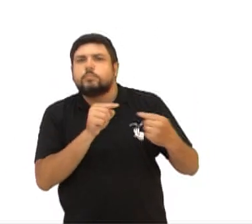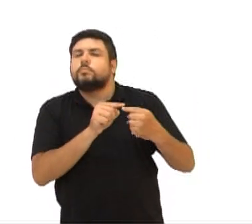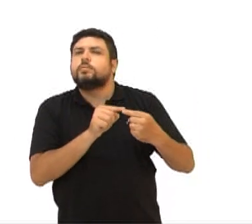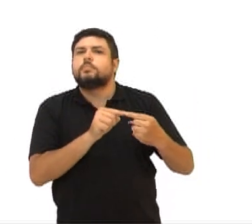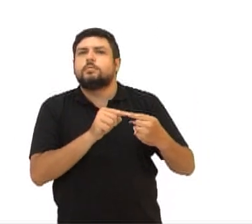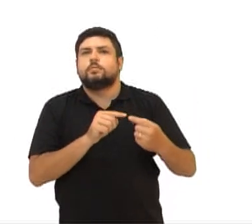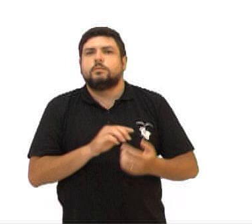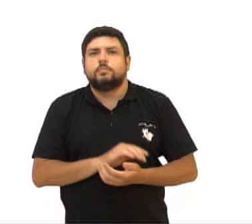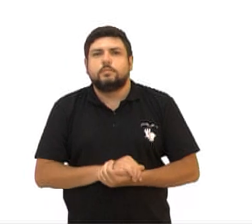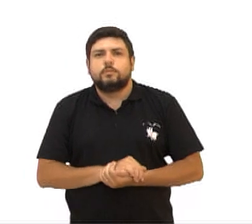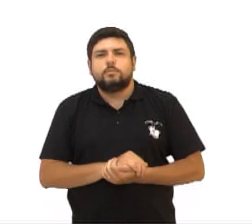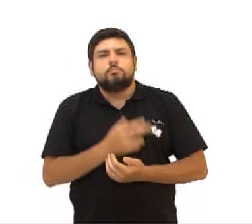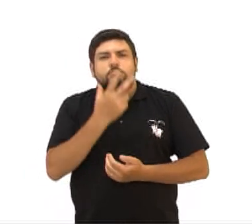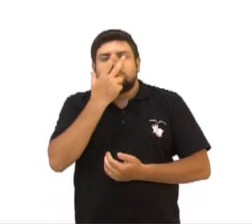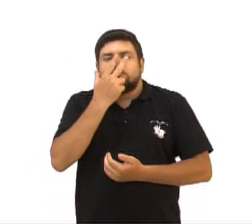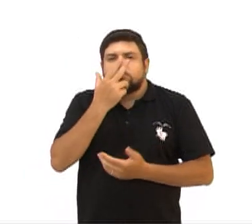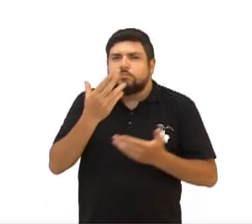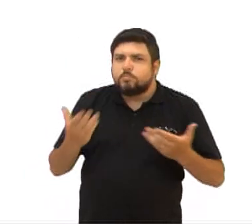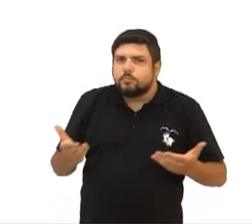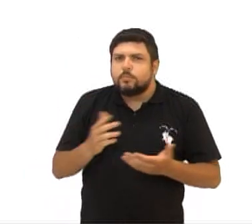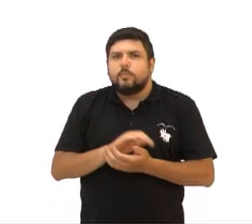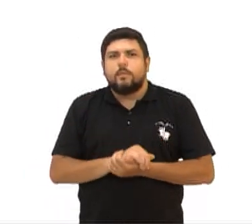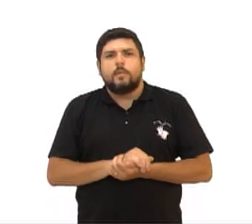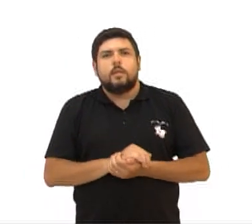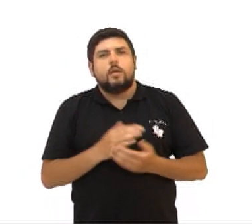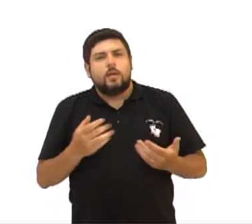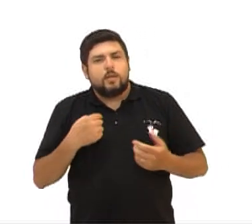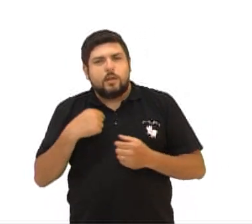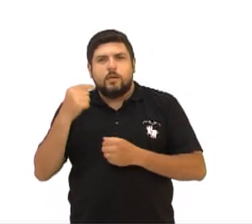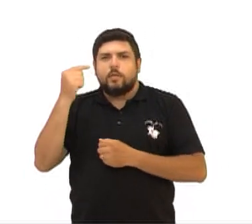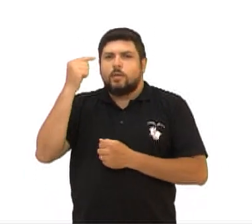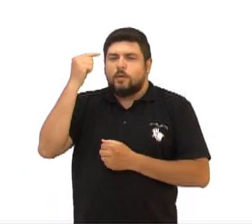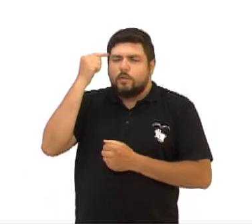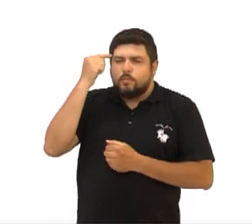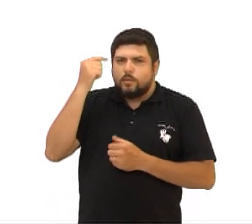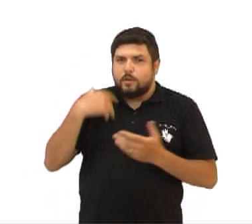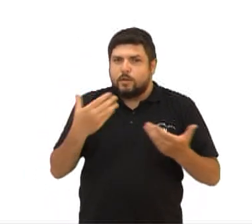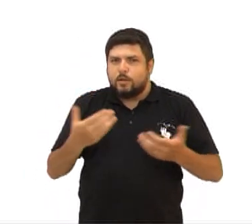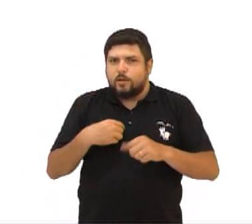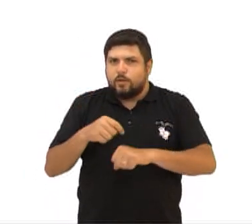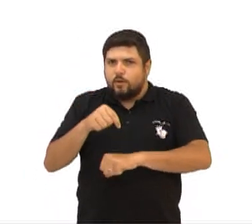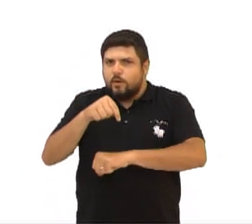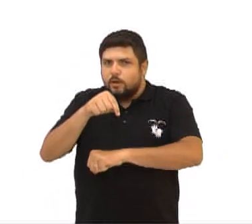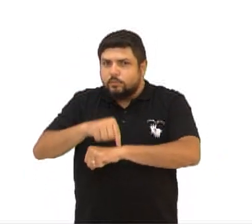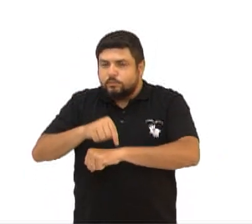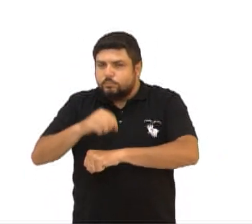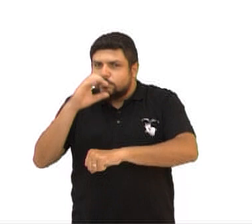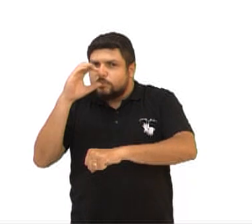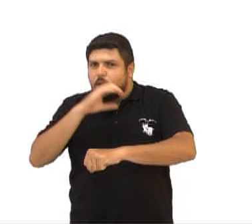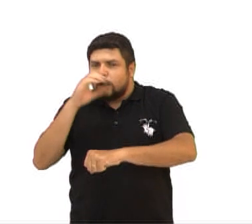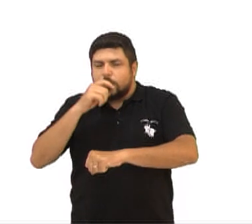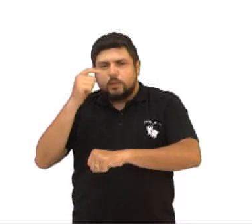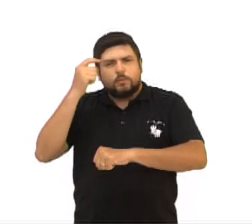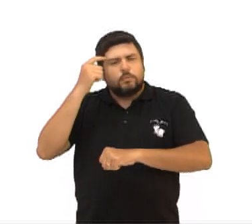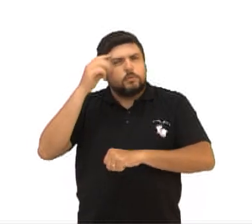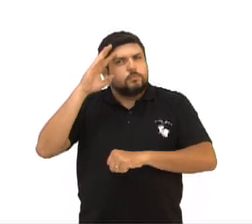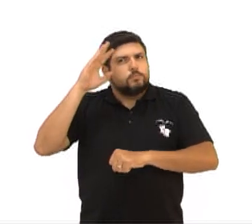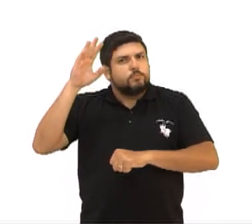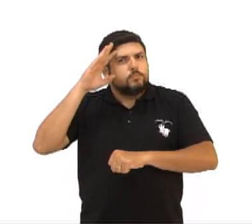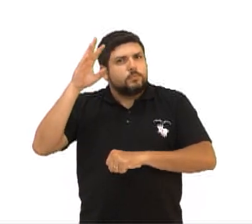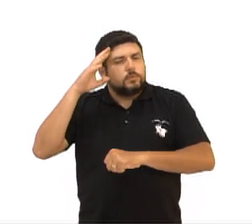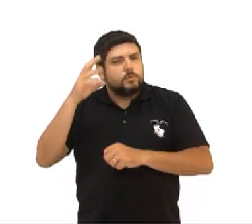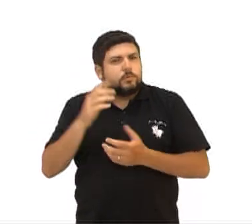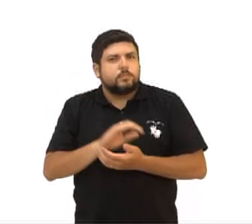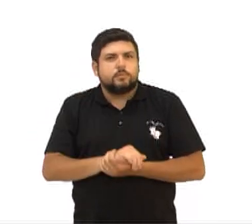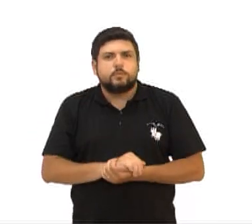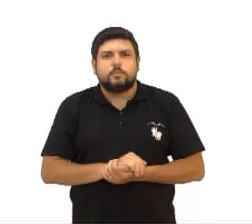que vocês acham? Vamos dar uma pensadinha aí, galera. Correndo o tempo, correndo o tempo, pensem, respondam. Professor Luiz,